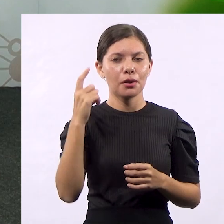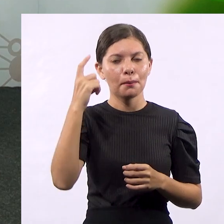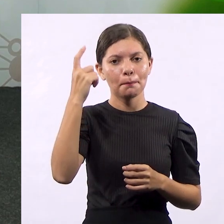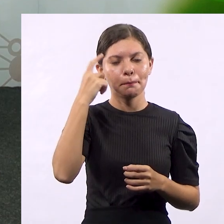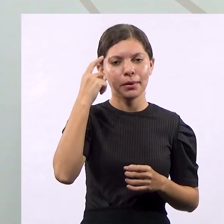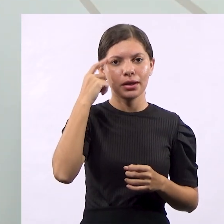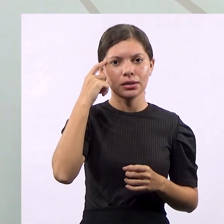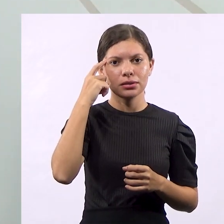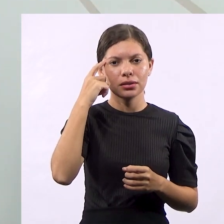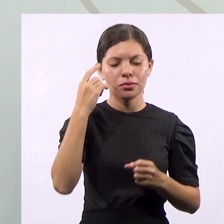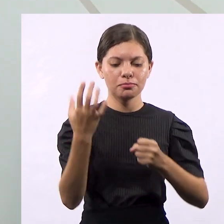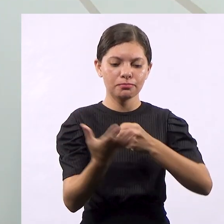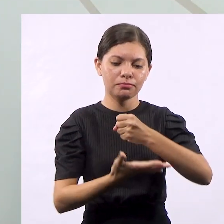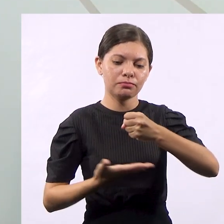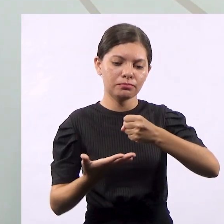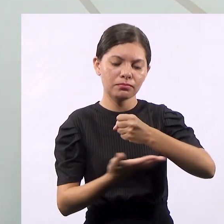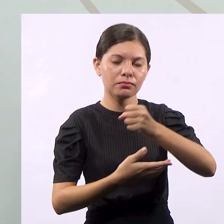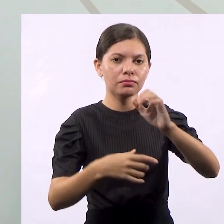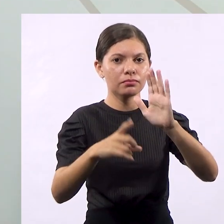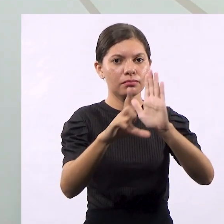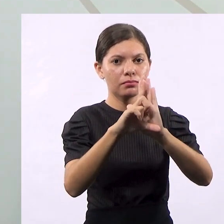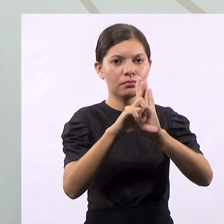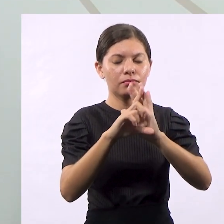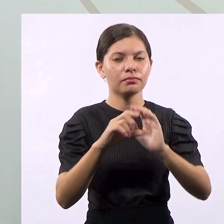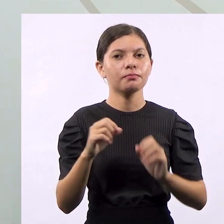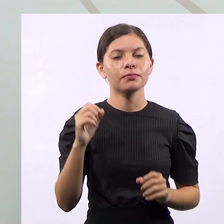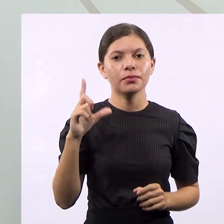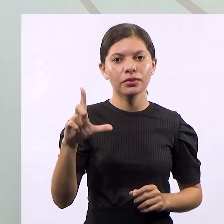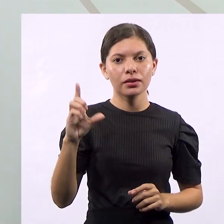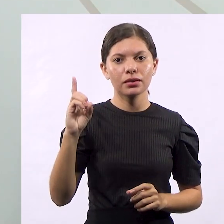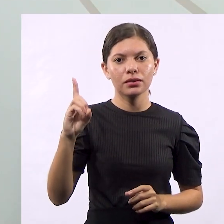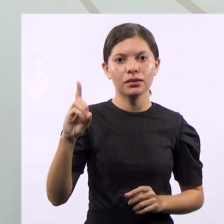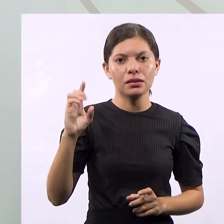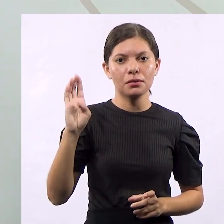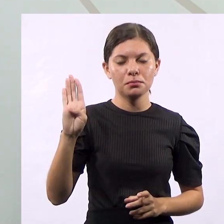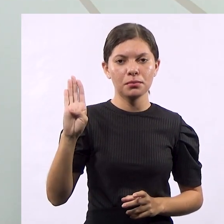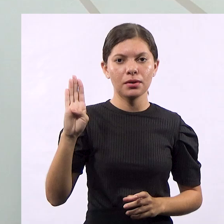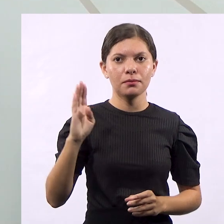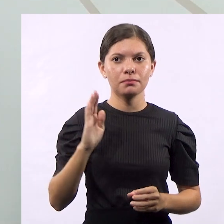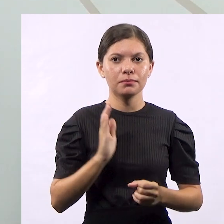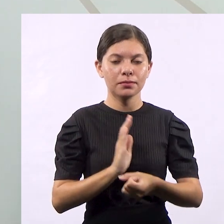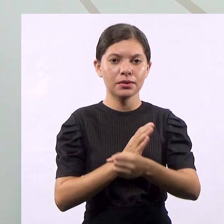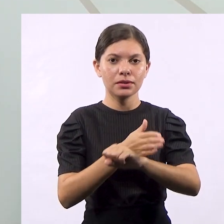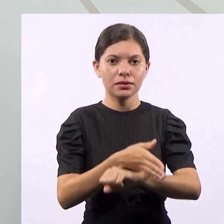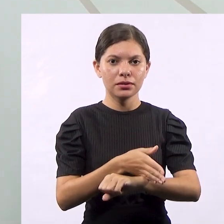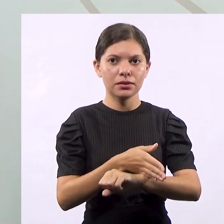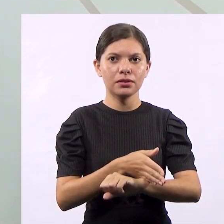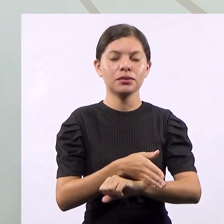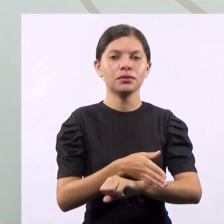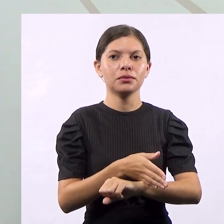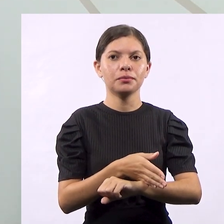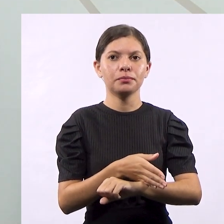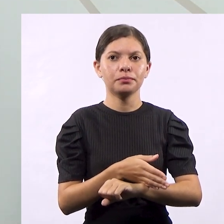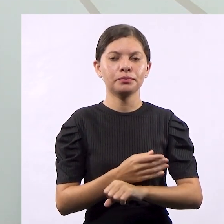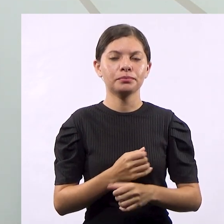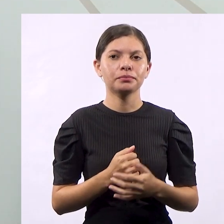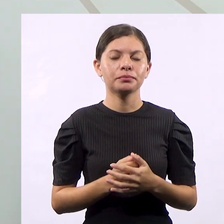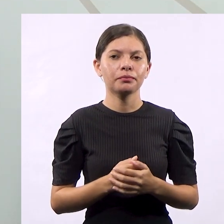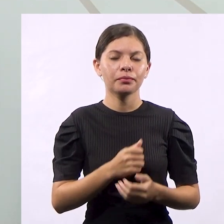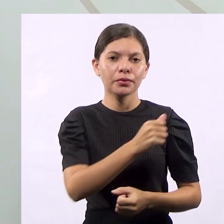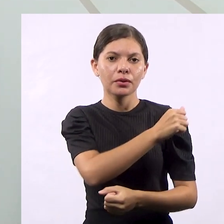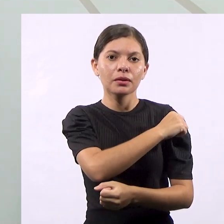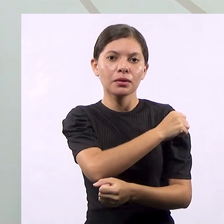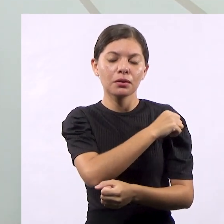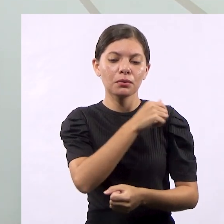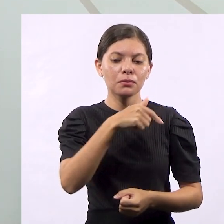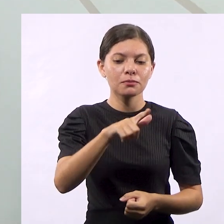gente pensa, né, sobre o princípio legal da LDB de dar acesso e permanência para o aluno